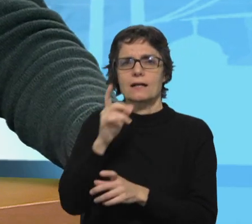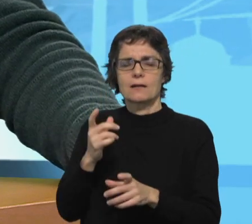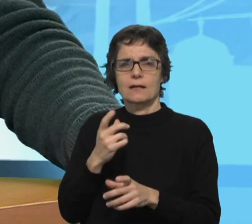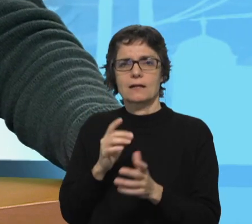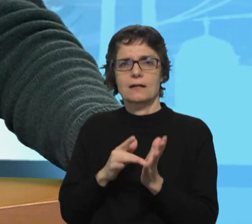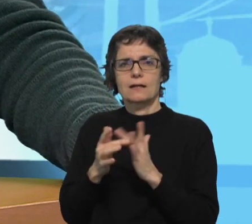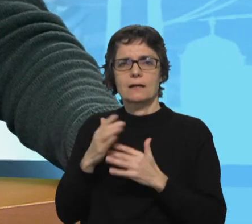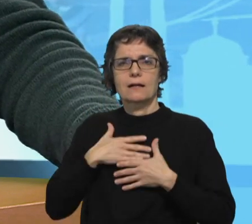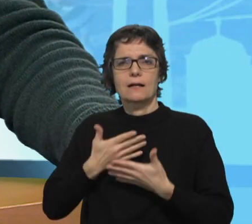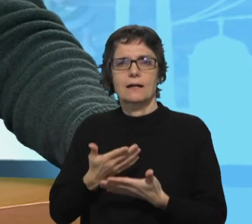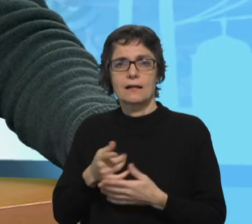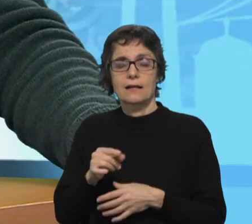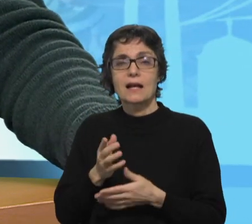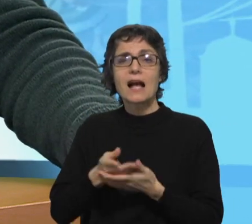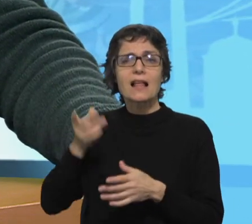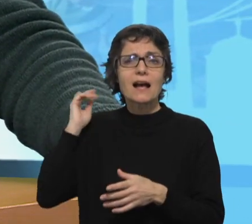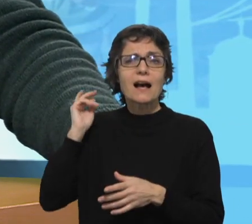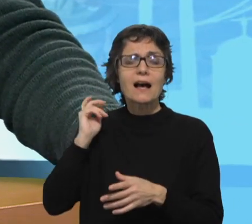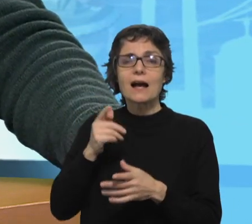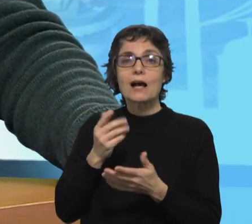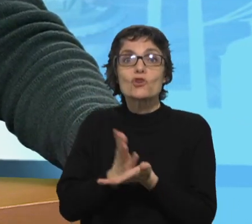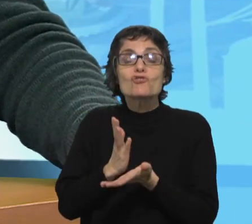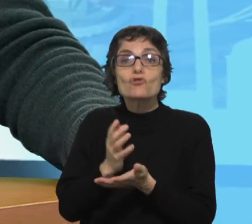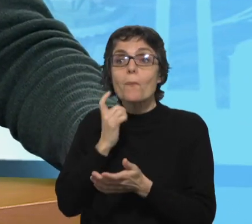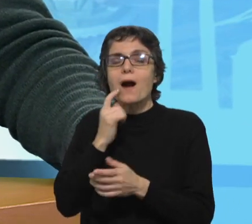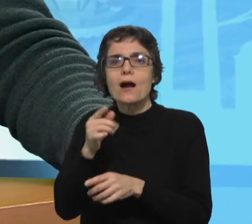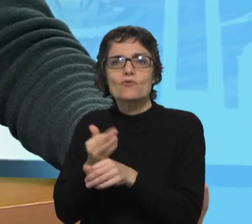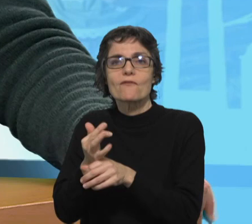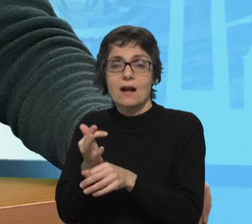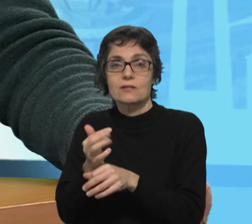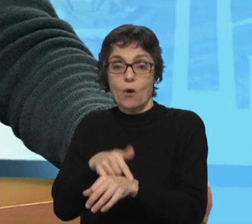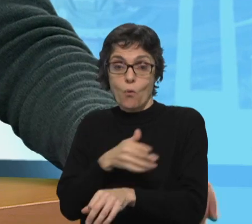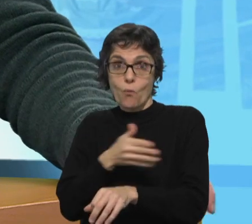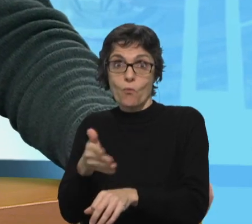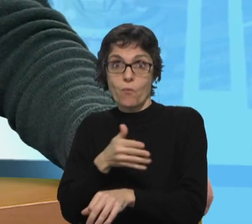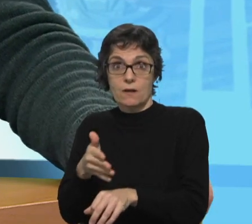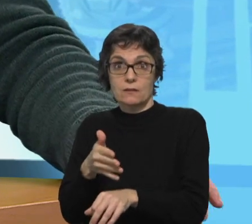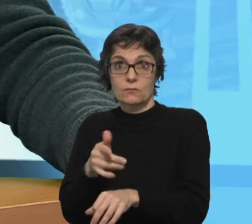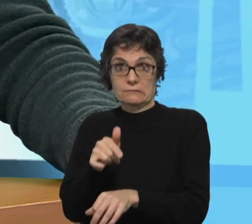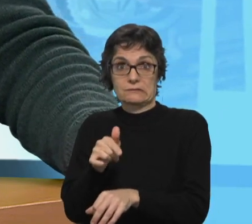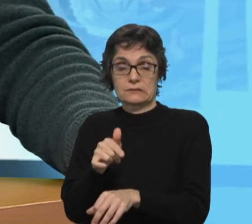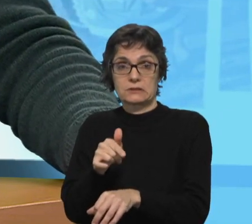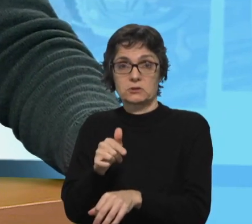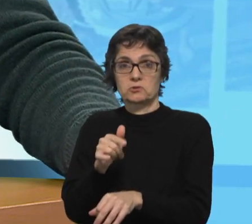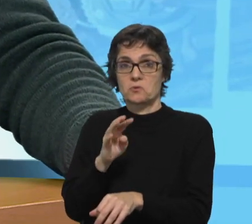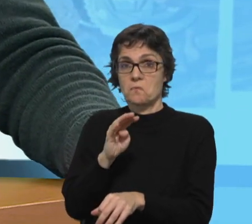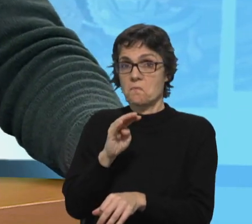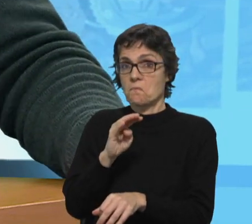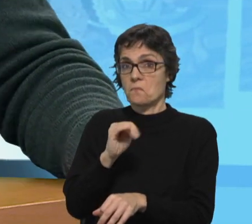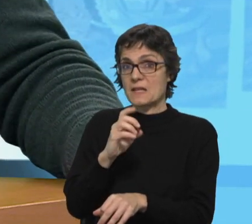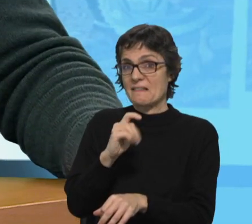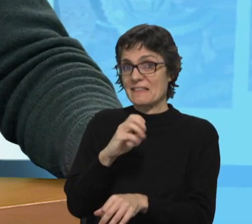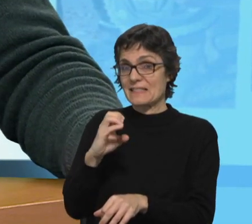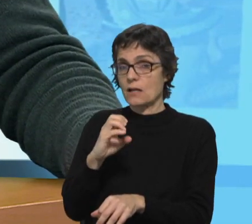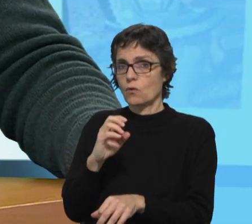só existia a festa da Páscoa. A Quaresma aparece aí por volta do século III para preparar